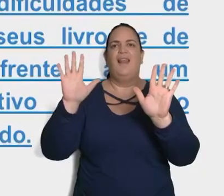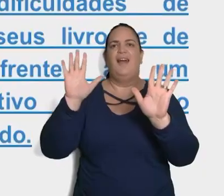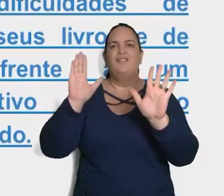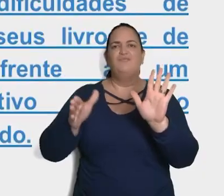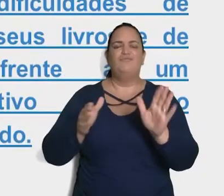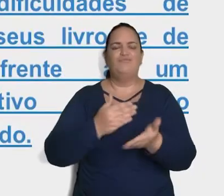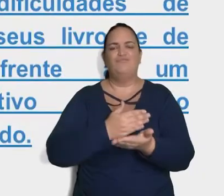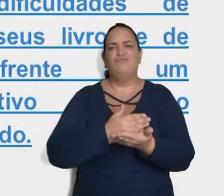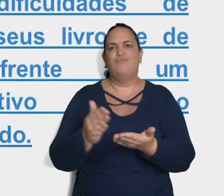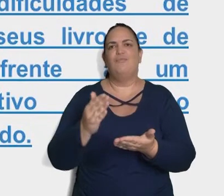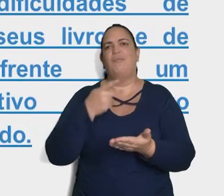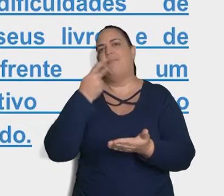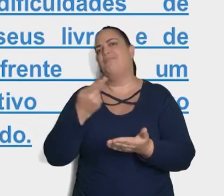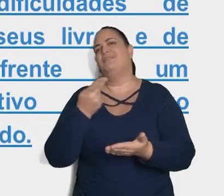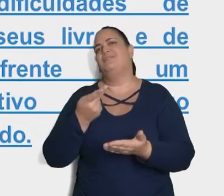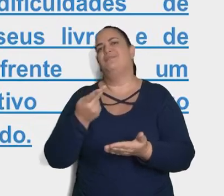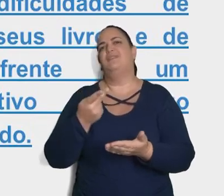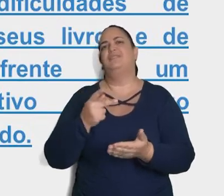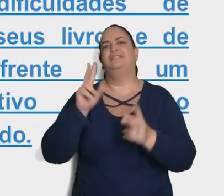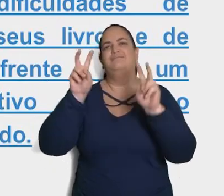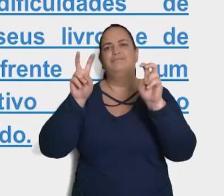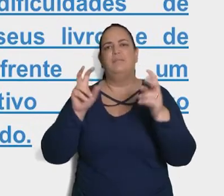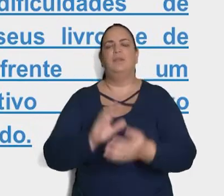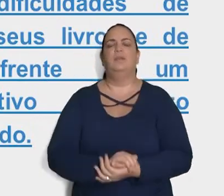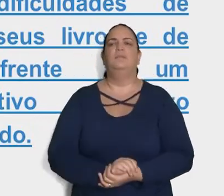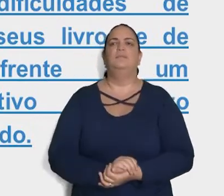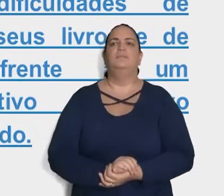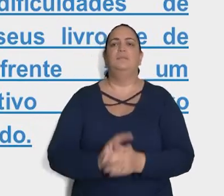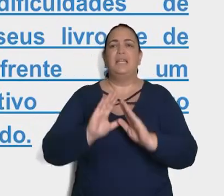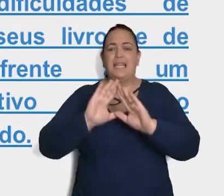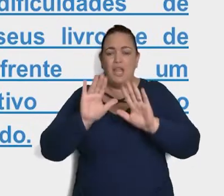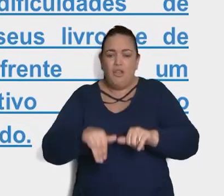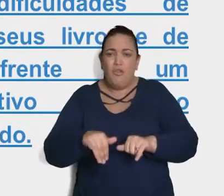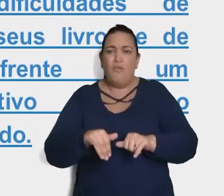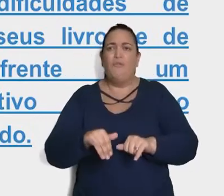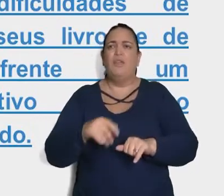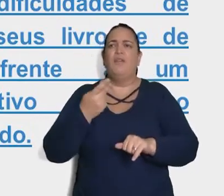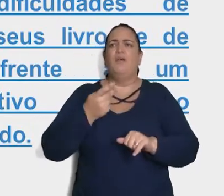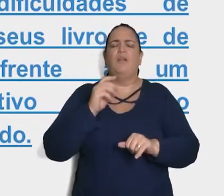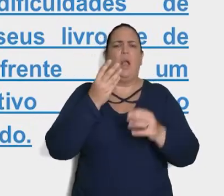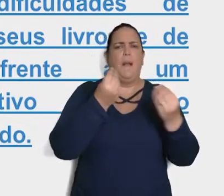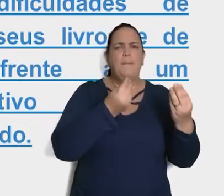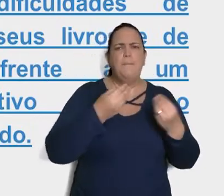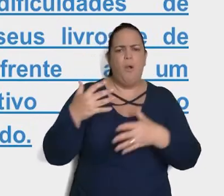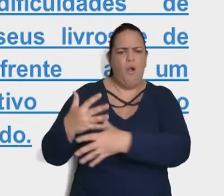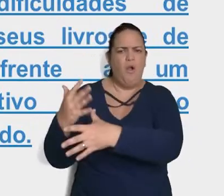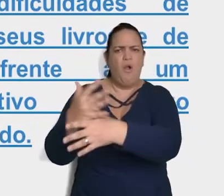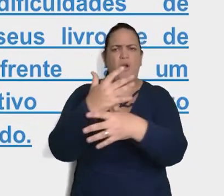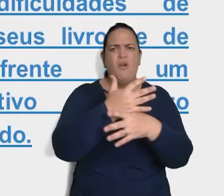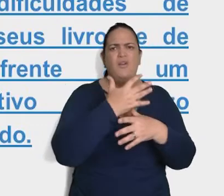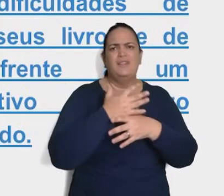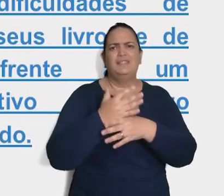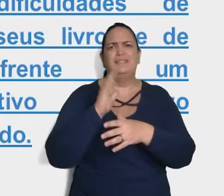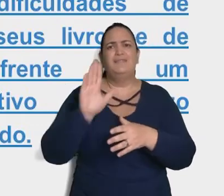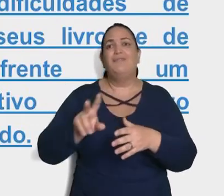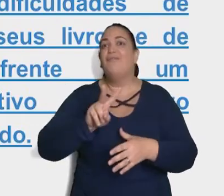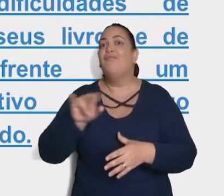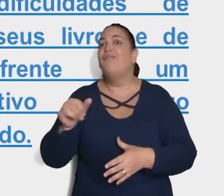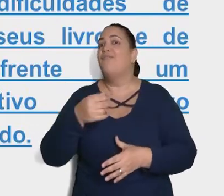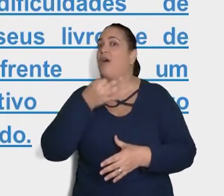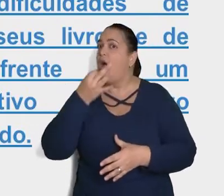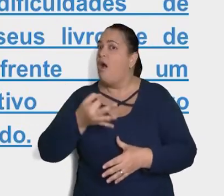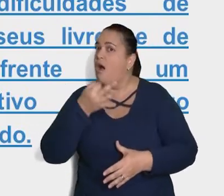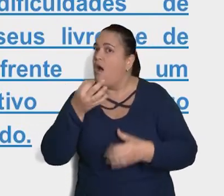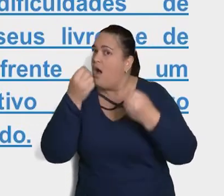falar. No final desse mesmo parágrafo, ele termina dizendo o seguinte, muitas cidades brasileiras, ou seja, ele vai argumentar, ele vai provar